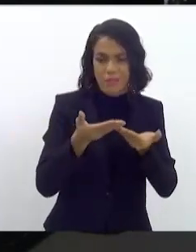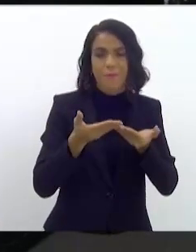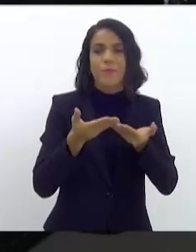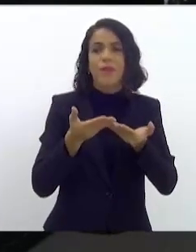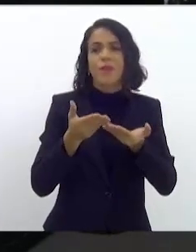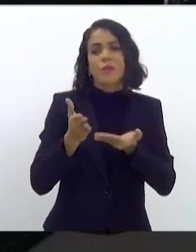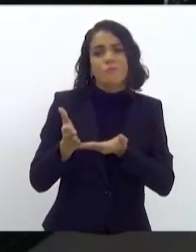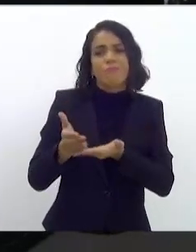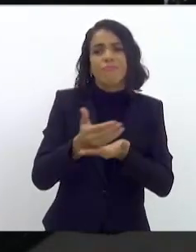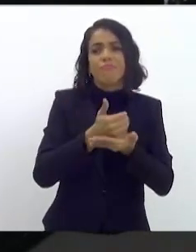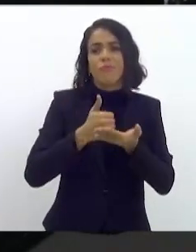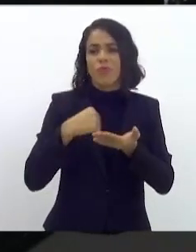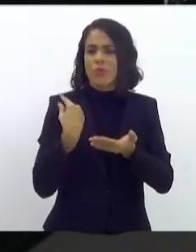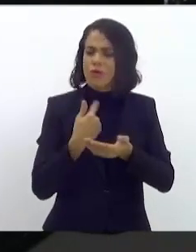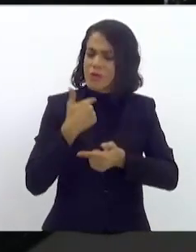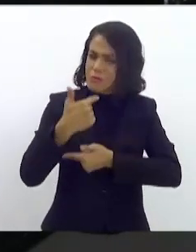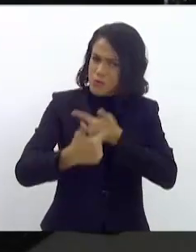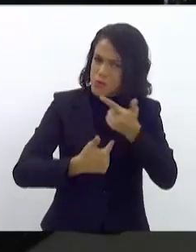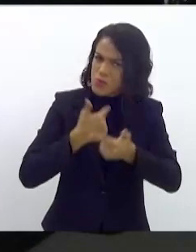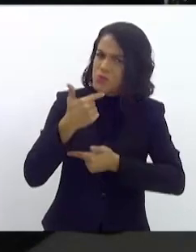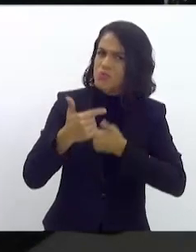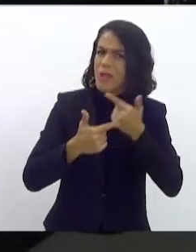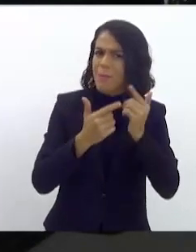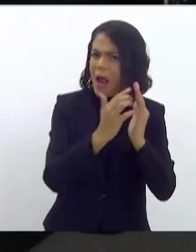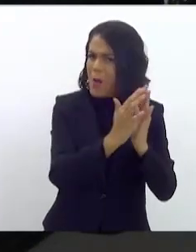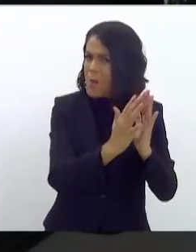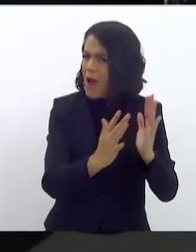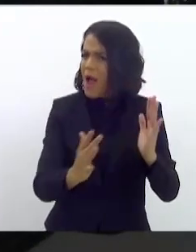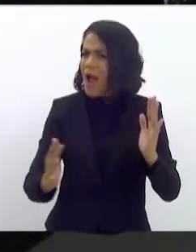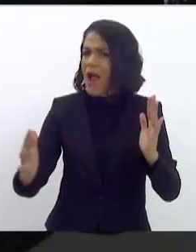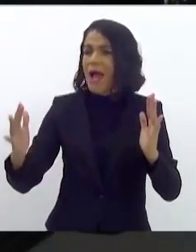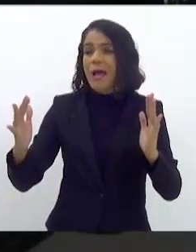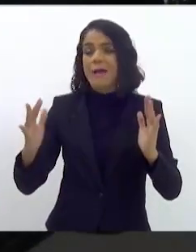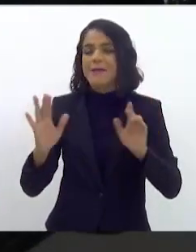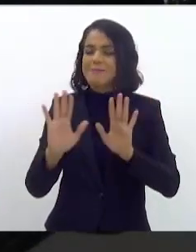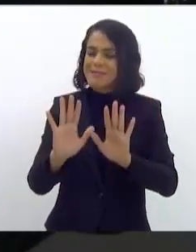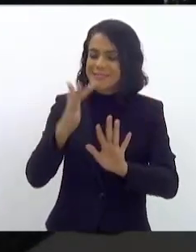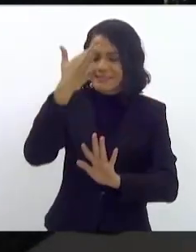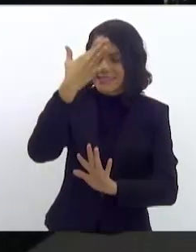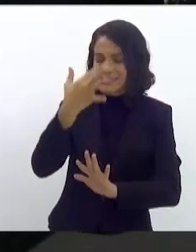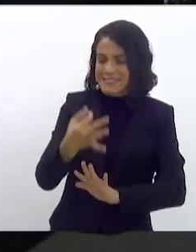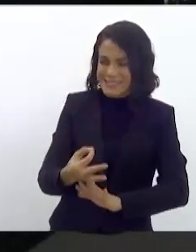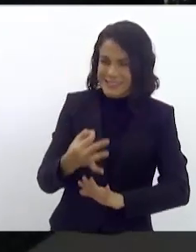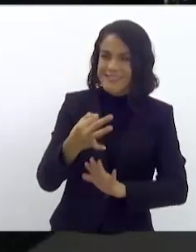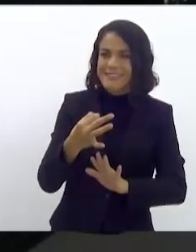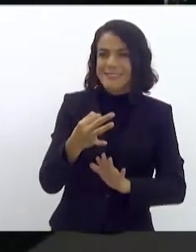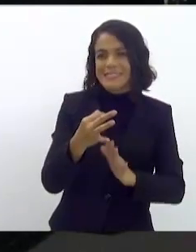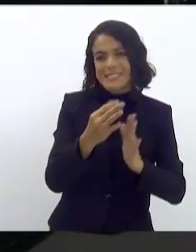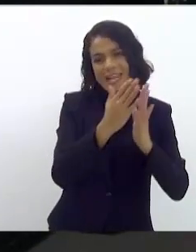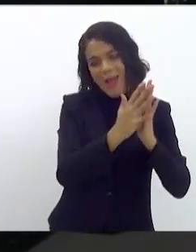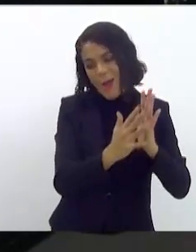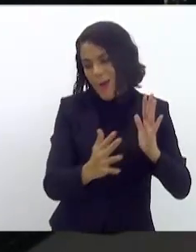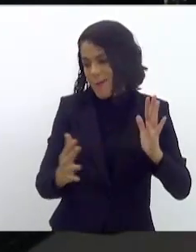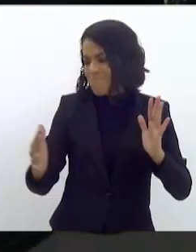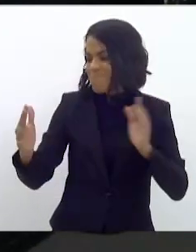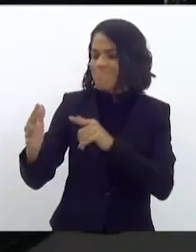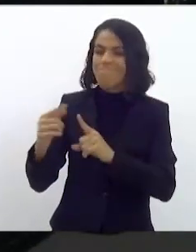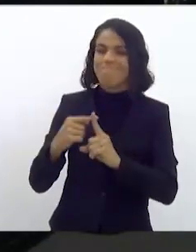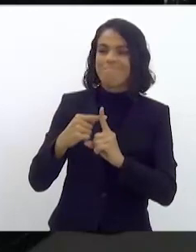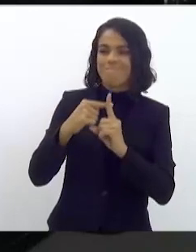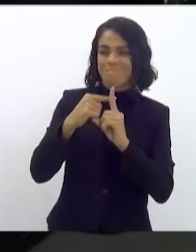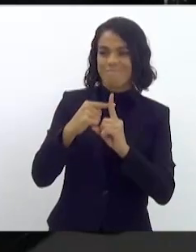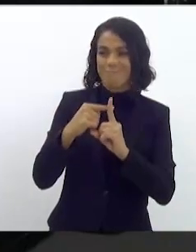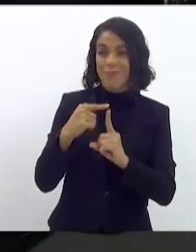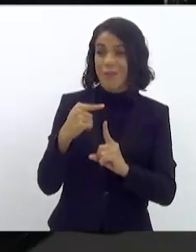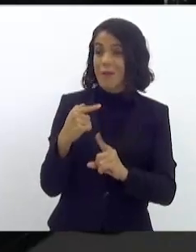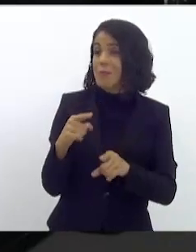tem um caminho muito longo a atravessar, mas eu tenho certeza que será um caminho positivo,